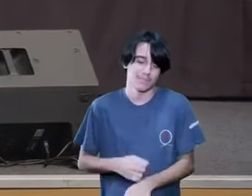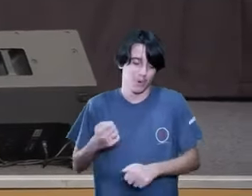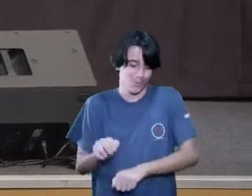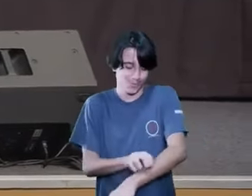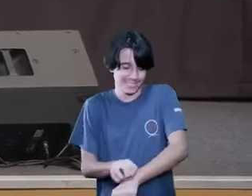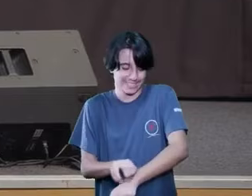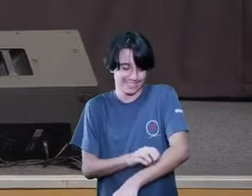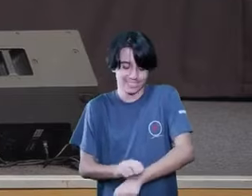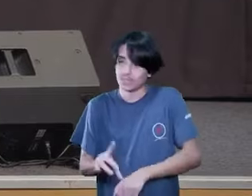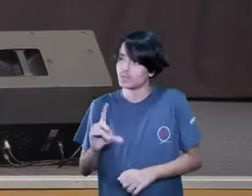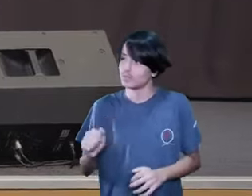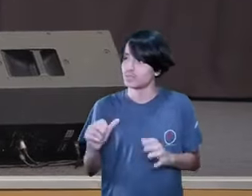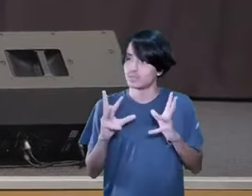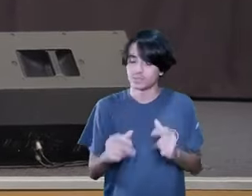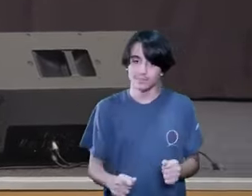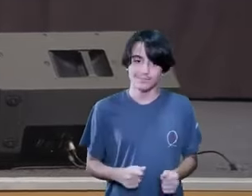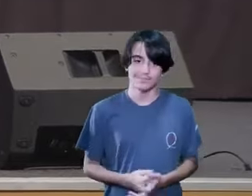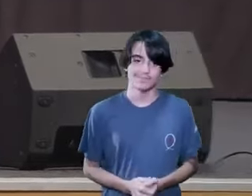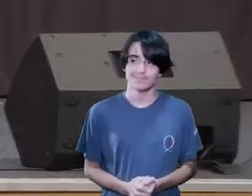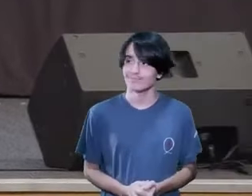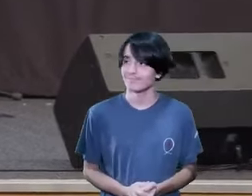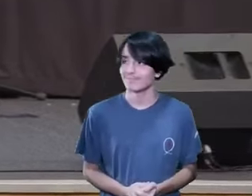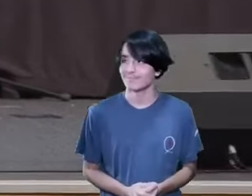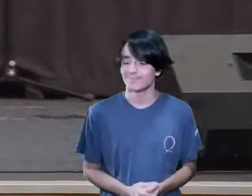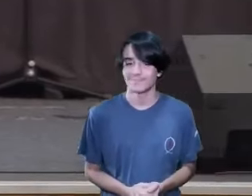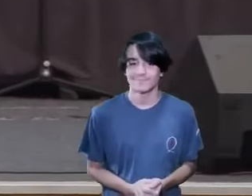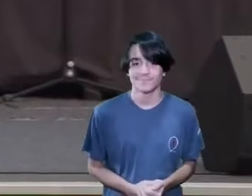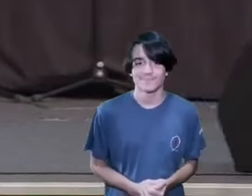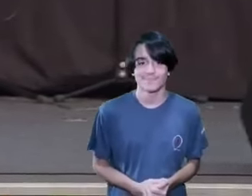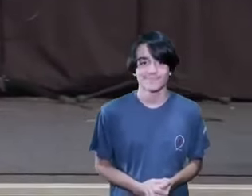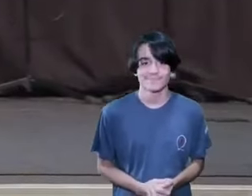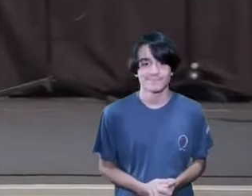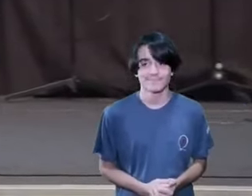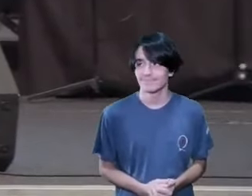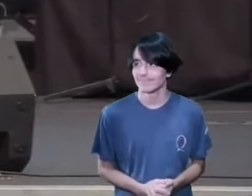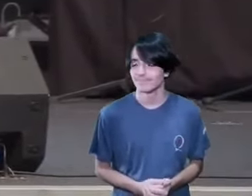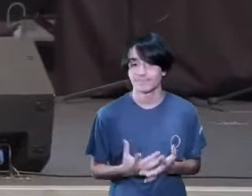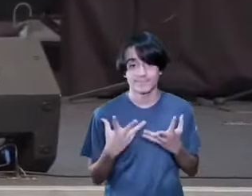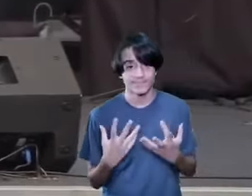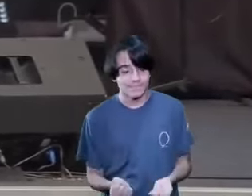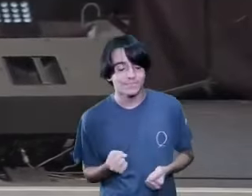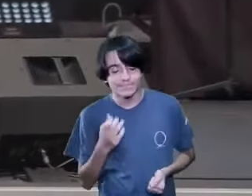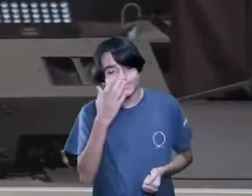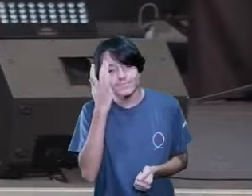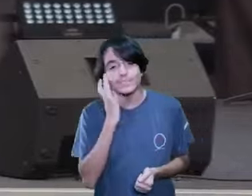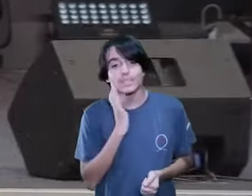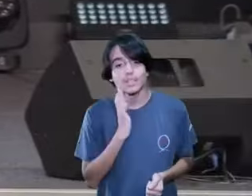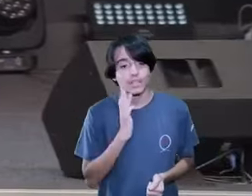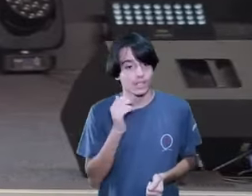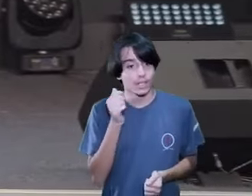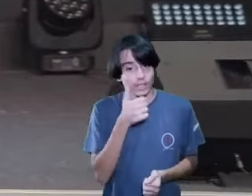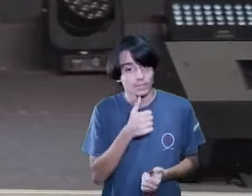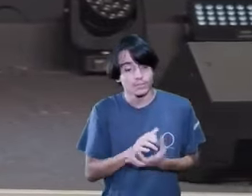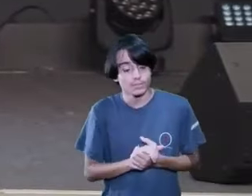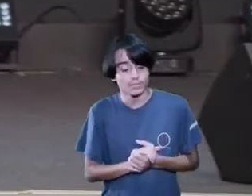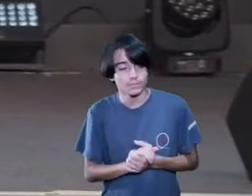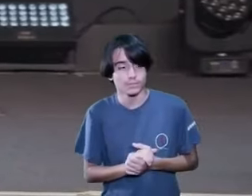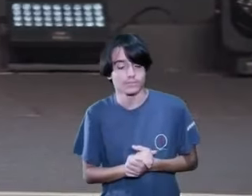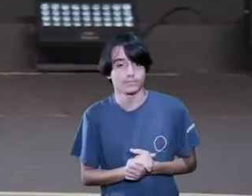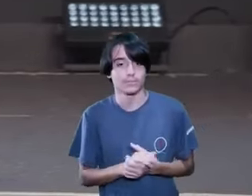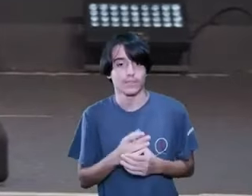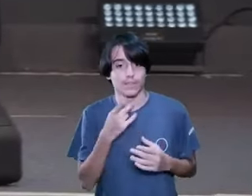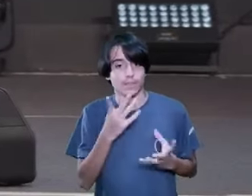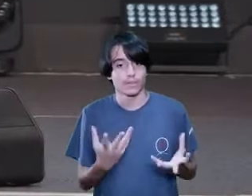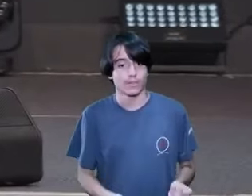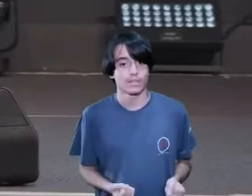Dia de culto, lá está o Jó, mulher, vamos embora, quero chegar tarde não.